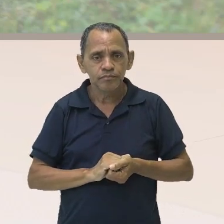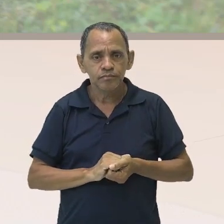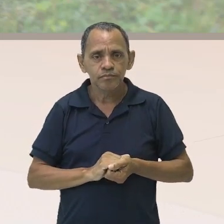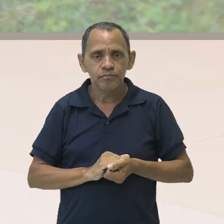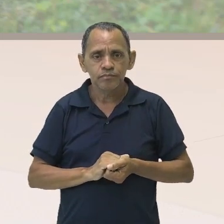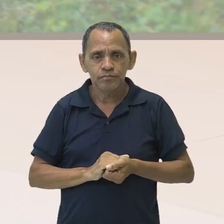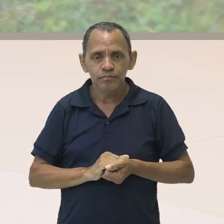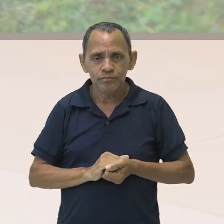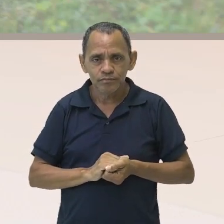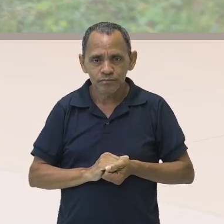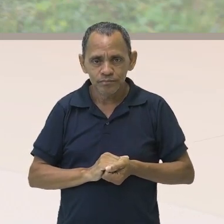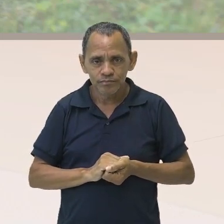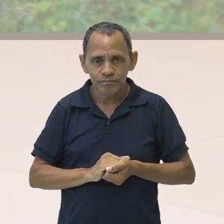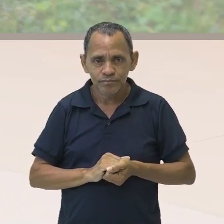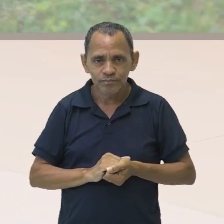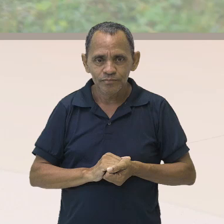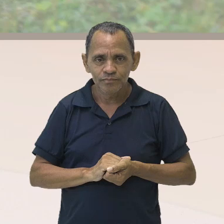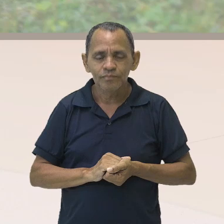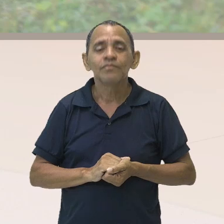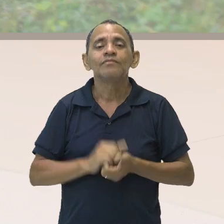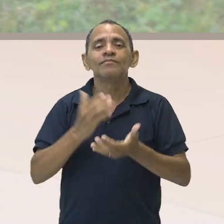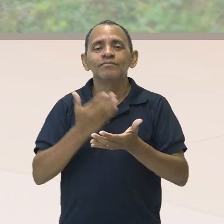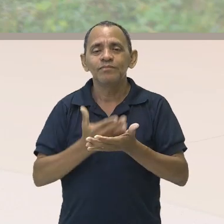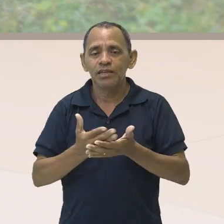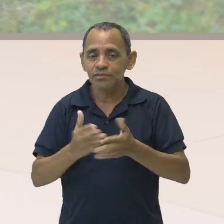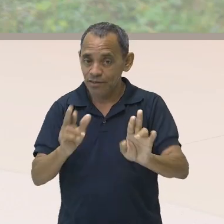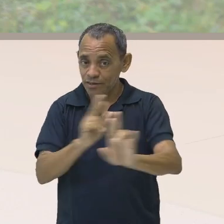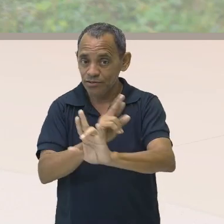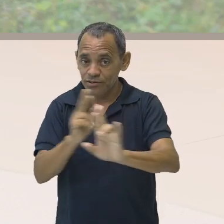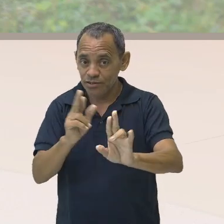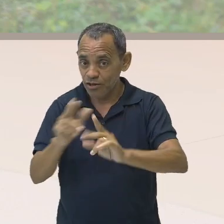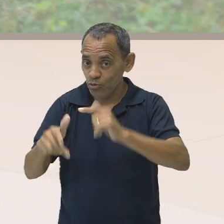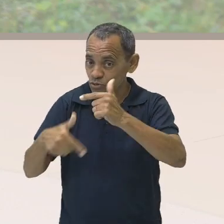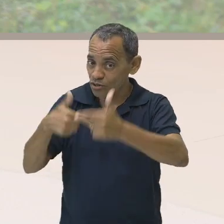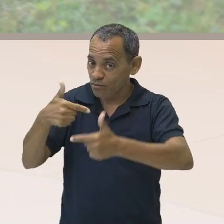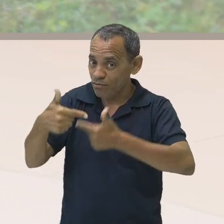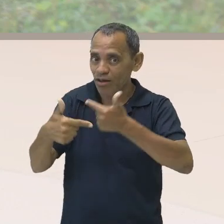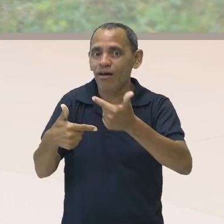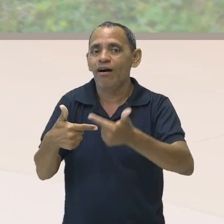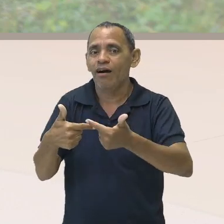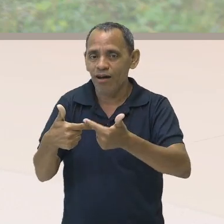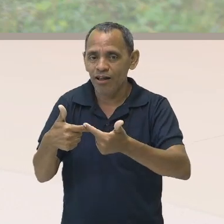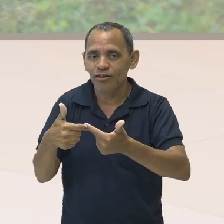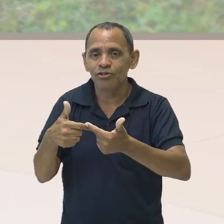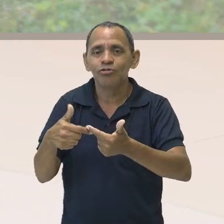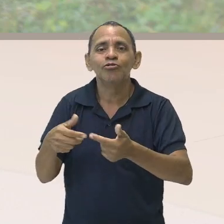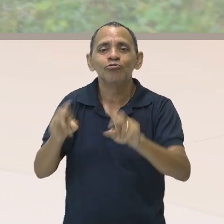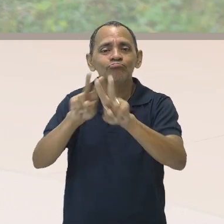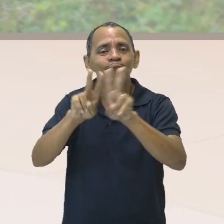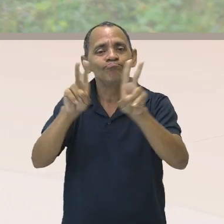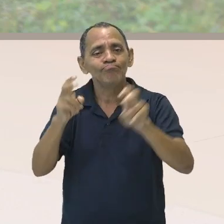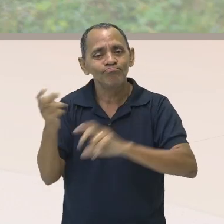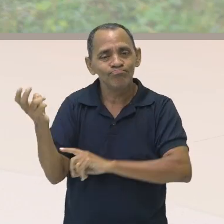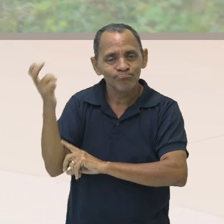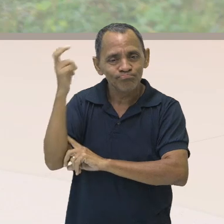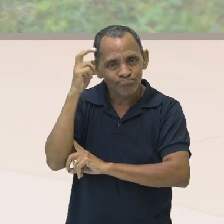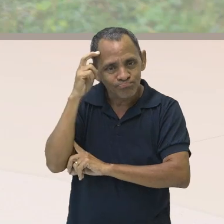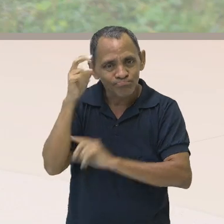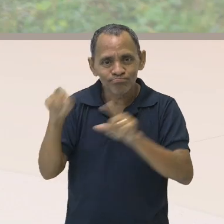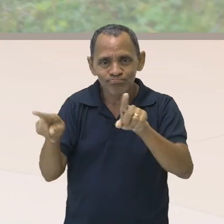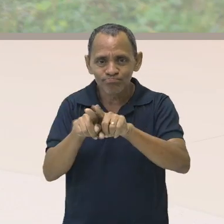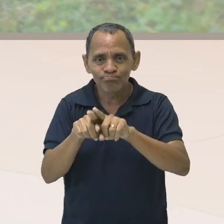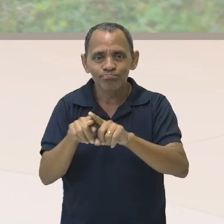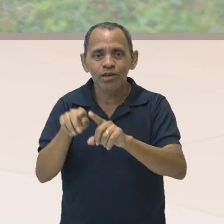parte aqui, tá? A gente começando a relacionar aqui o trabalho com questão cultural e com o meio ambiente na Amazônia. Temos essa